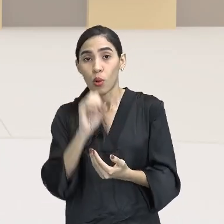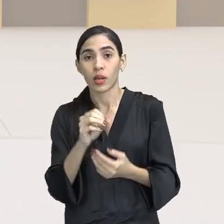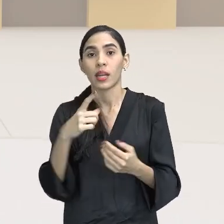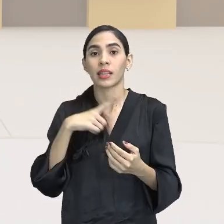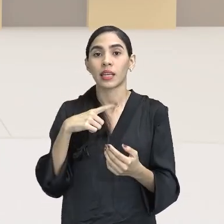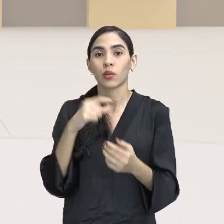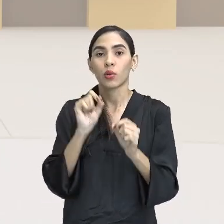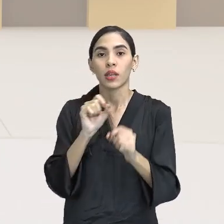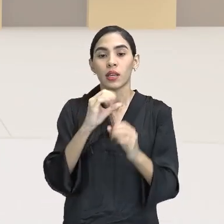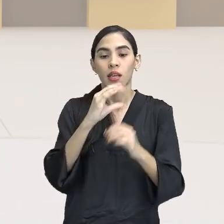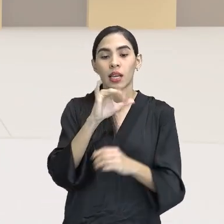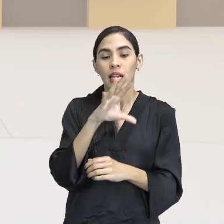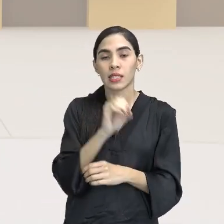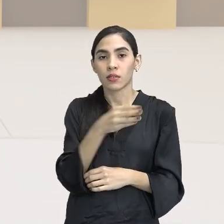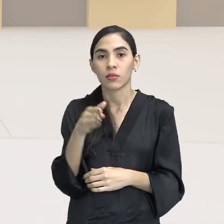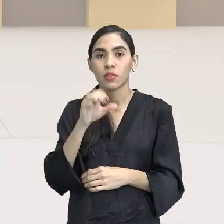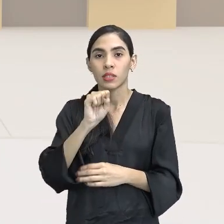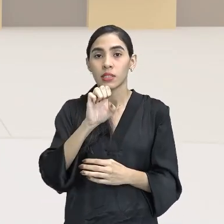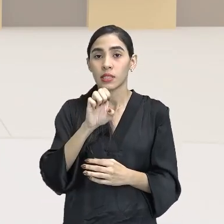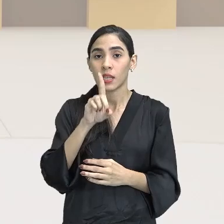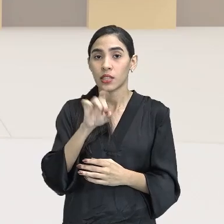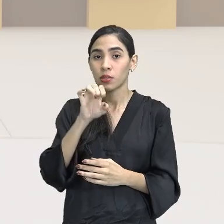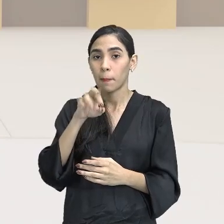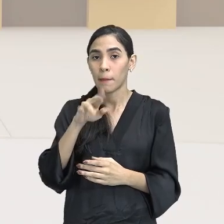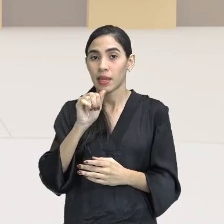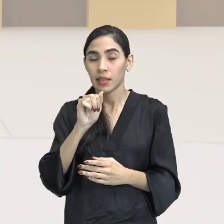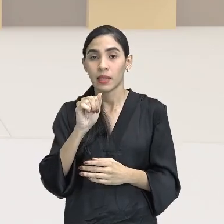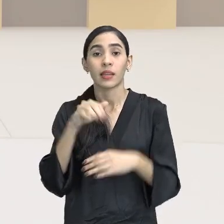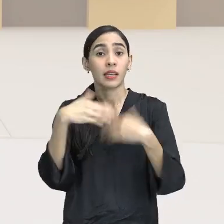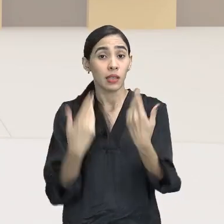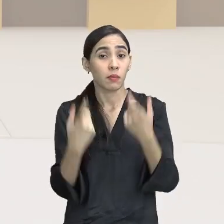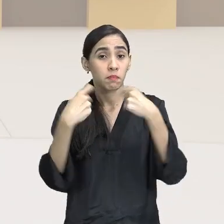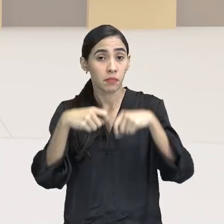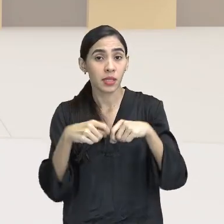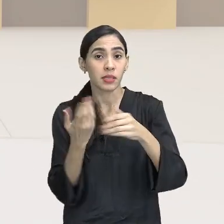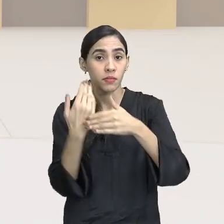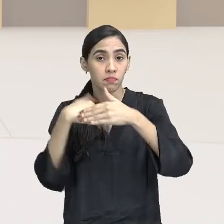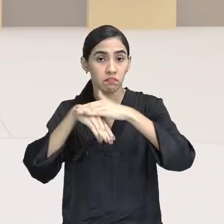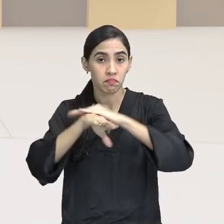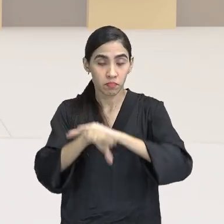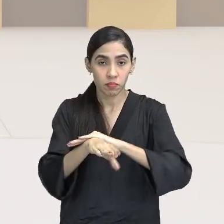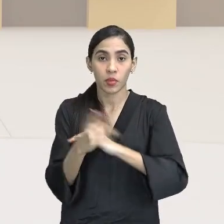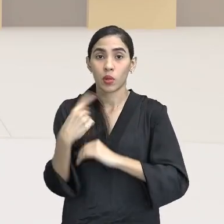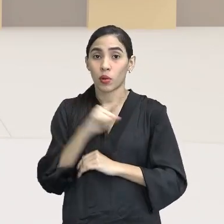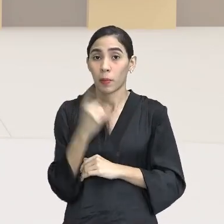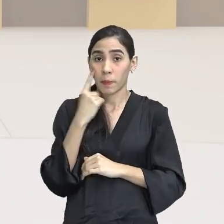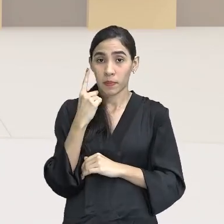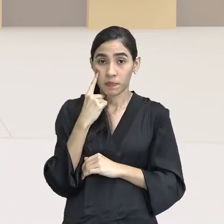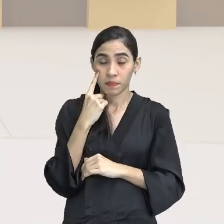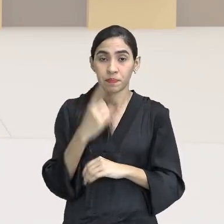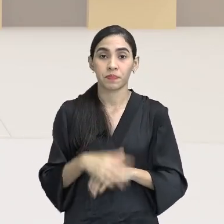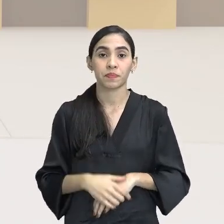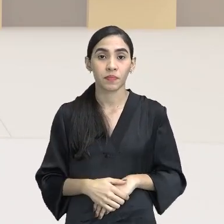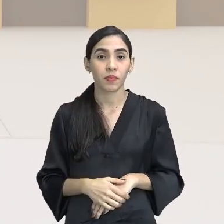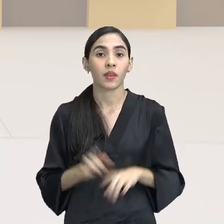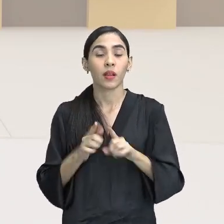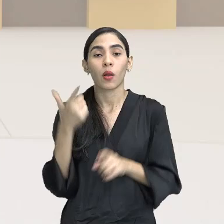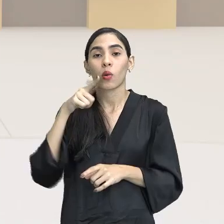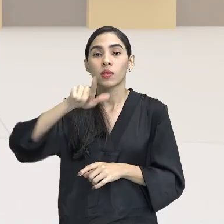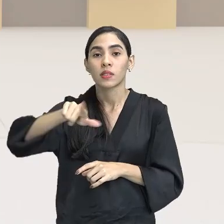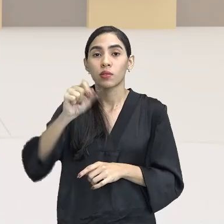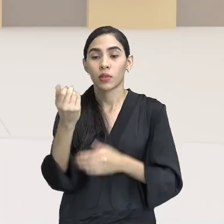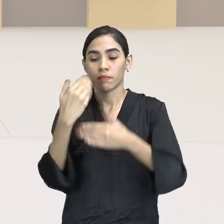ciclo sedimentar, né? Eles vão ficar reservados ali. Então, eles precisam ficar armazenados, né? Como a gente pôde observar, garantindo